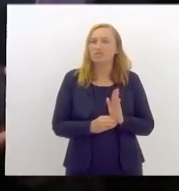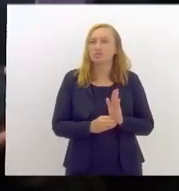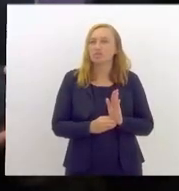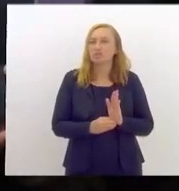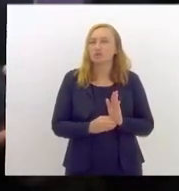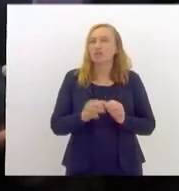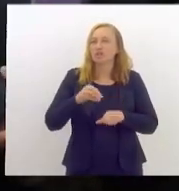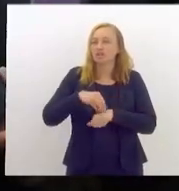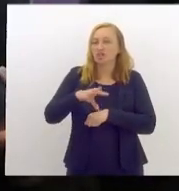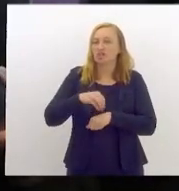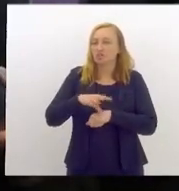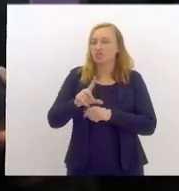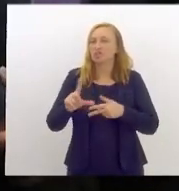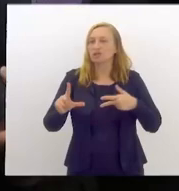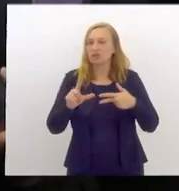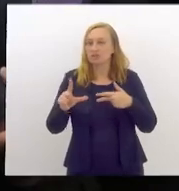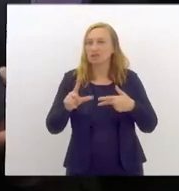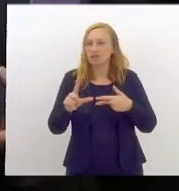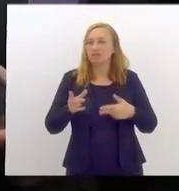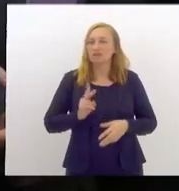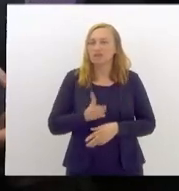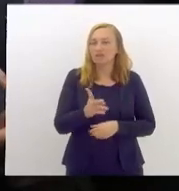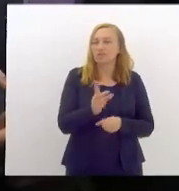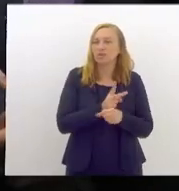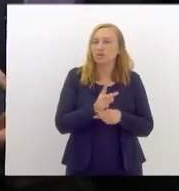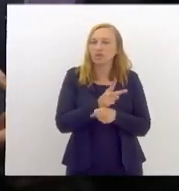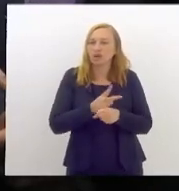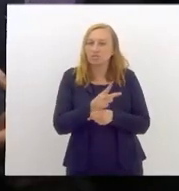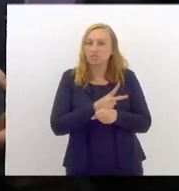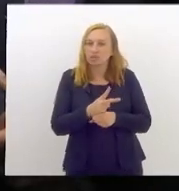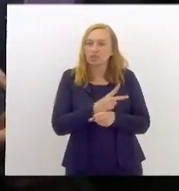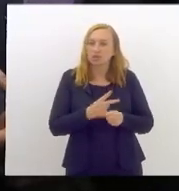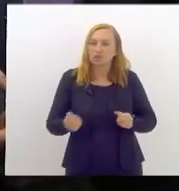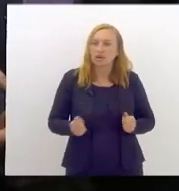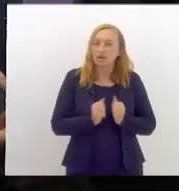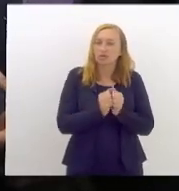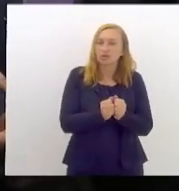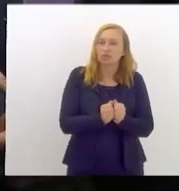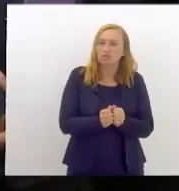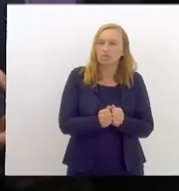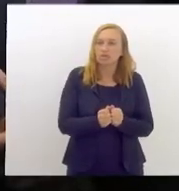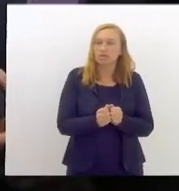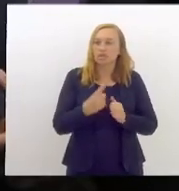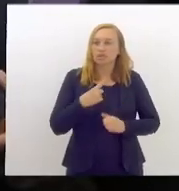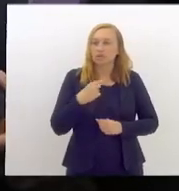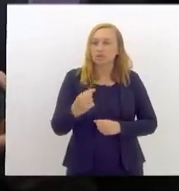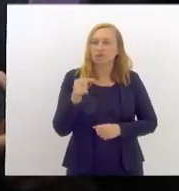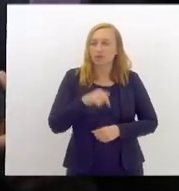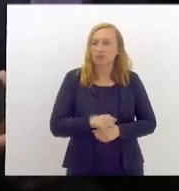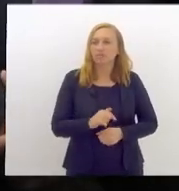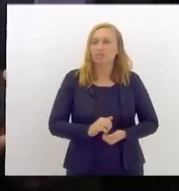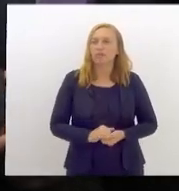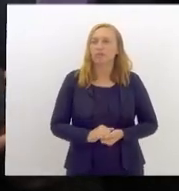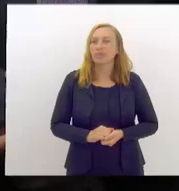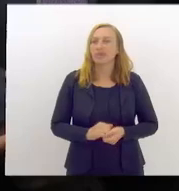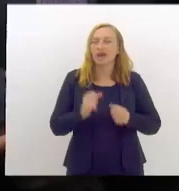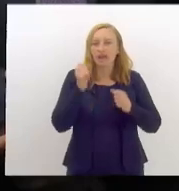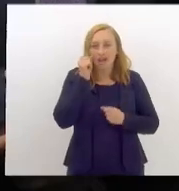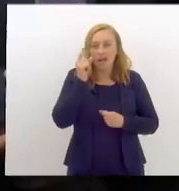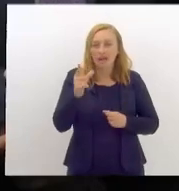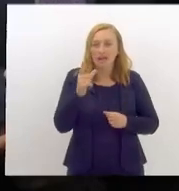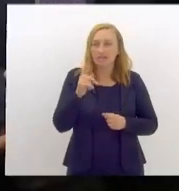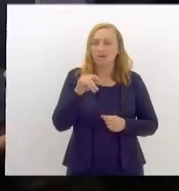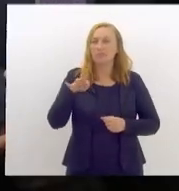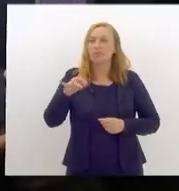centenas de indicações legislativas e assim sempre procuramos está perto daquelas que me colocaram aqui Alerta Pri